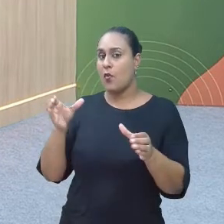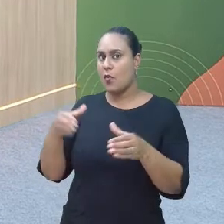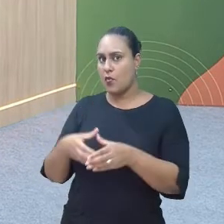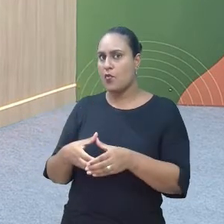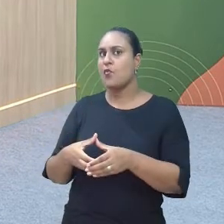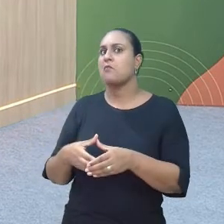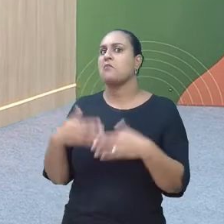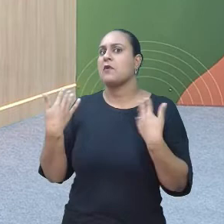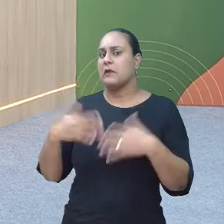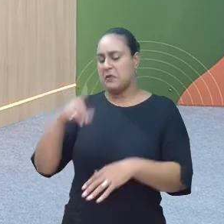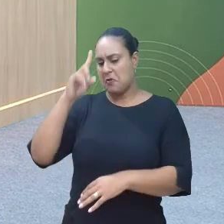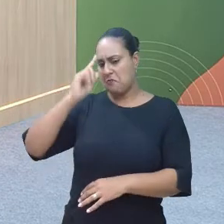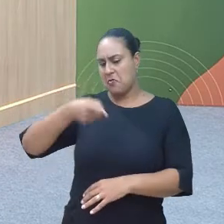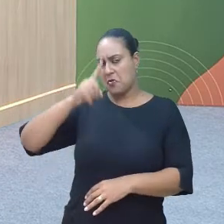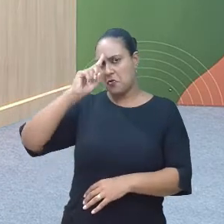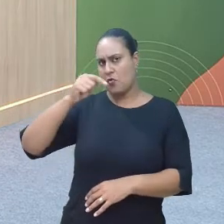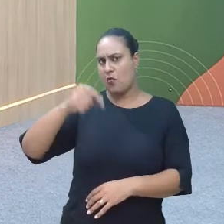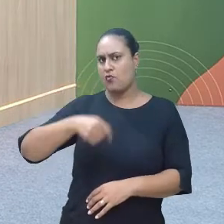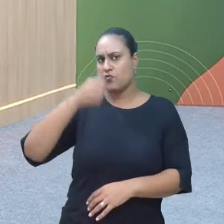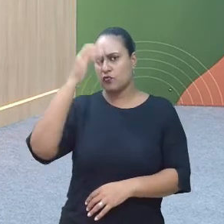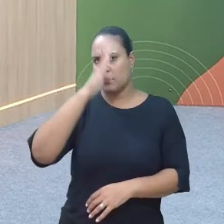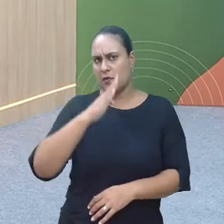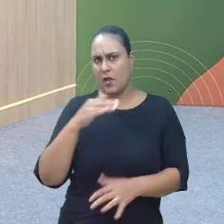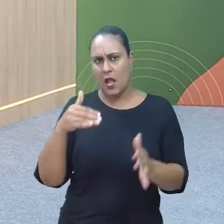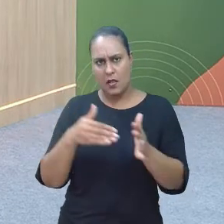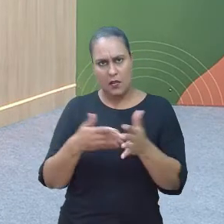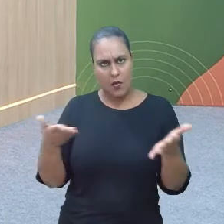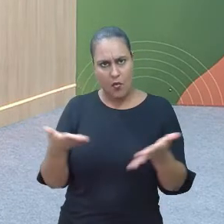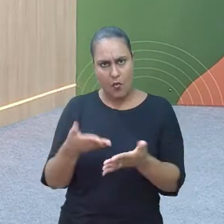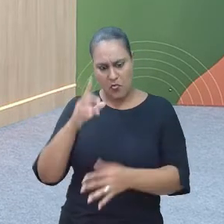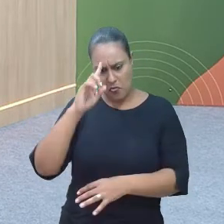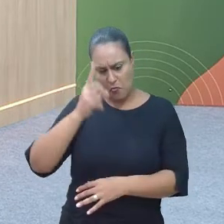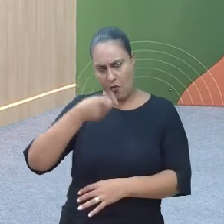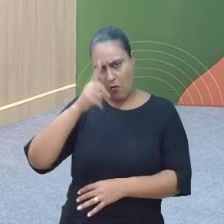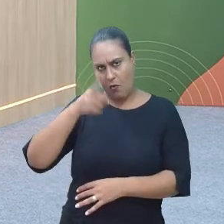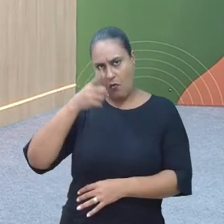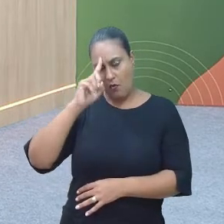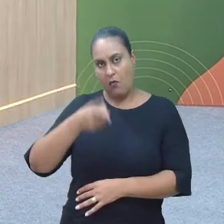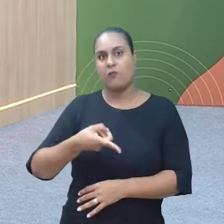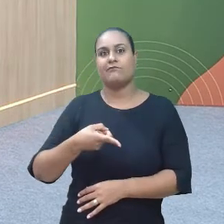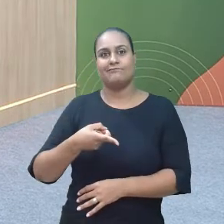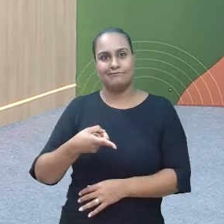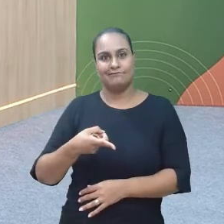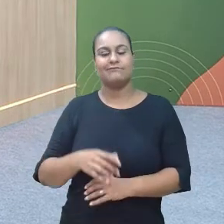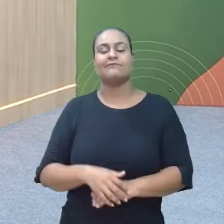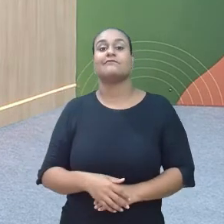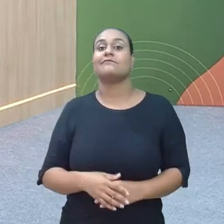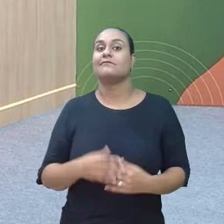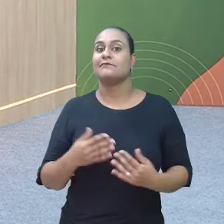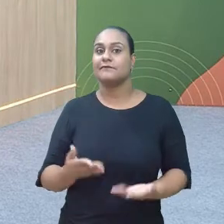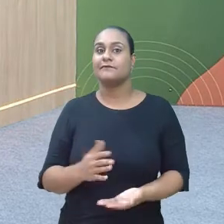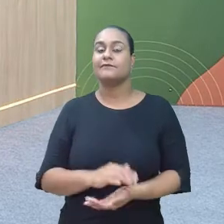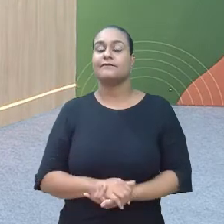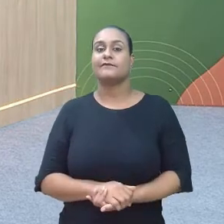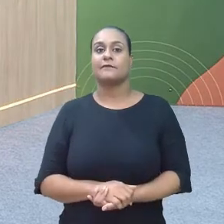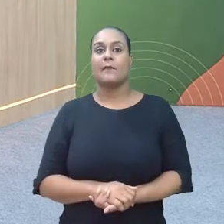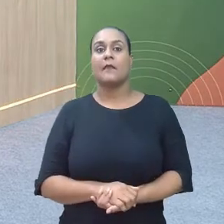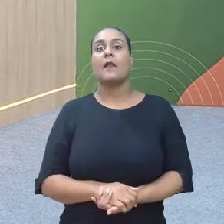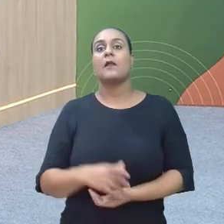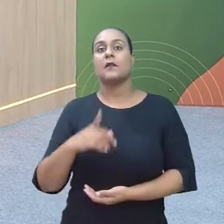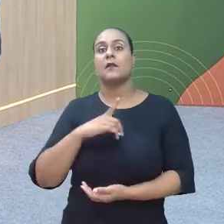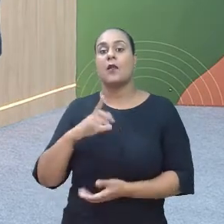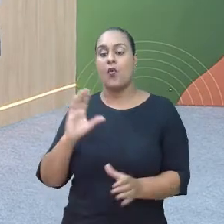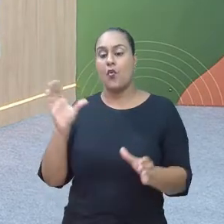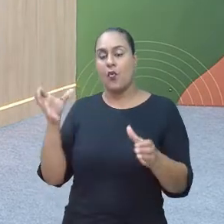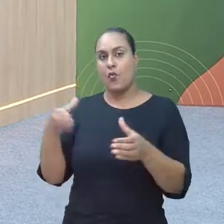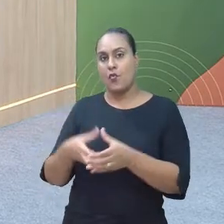realmente é que mandou no Brasil e ainda manda no Brasil até hoje, né? Os grandes proprietários, tá? Então, aqui nós temos